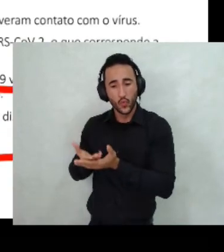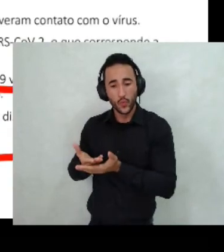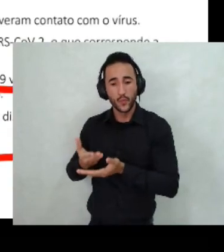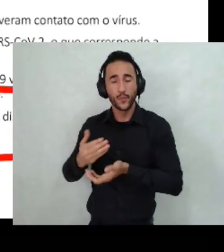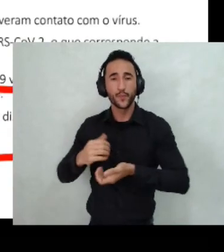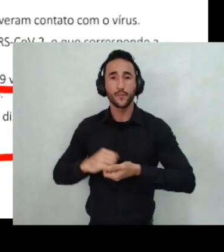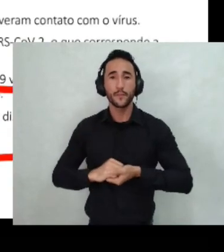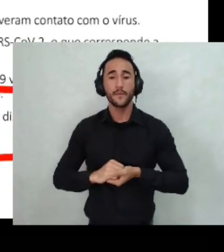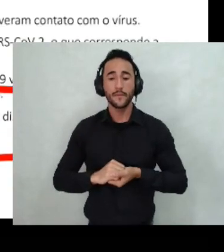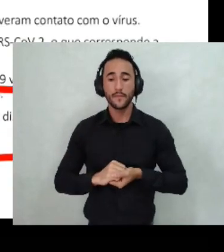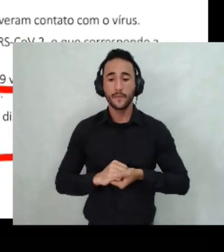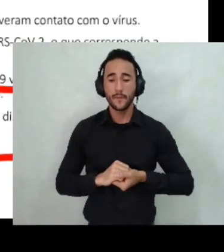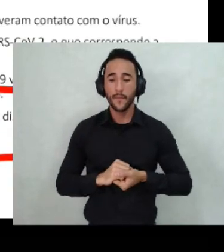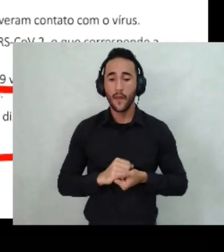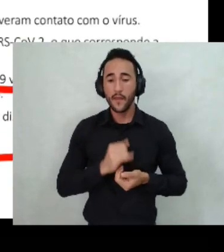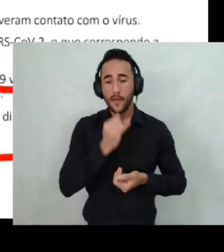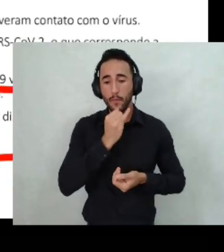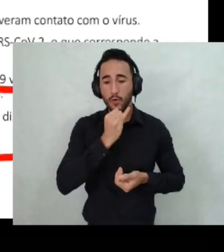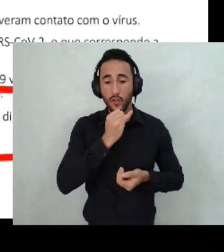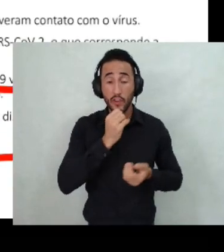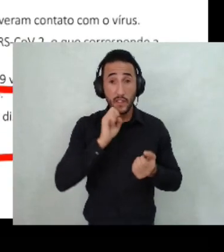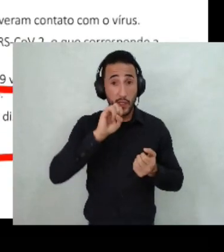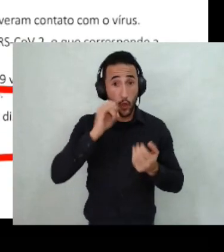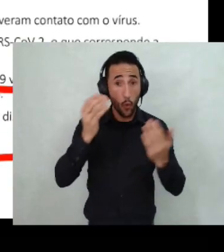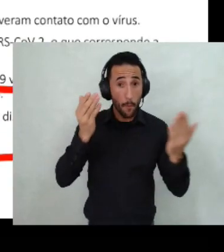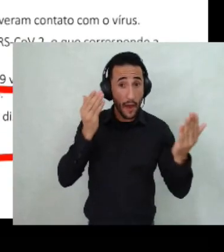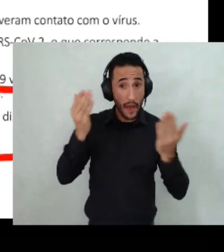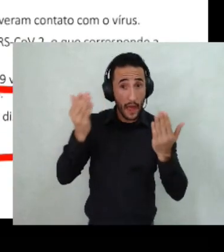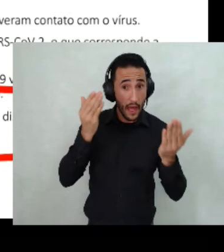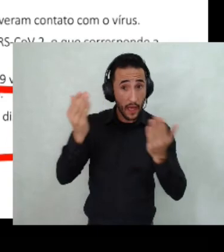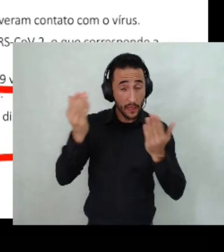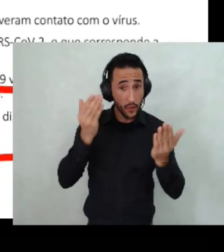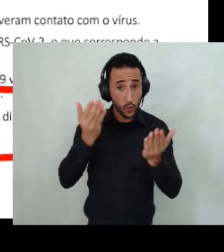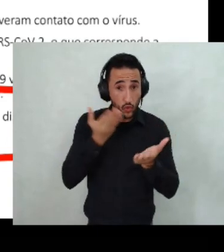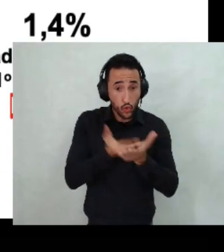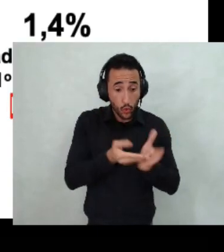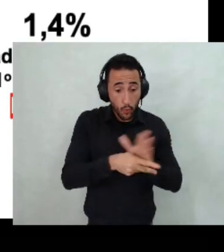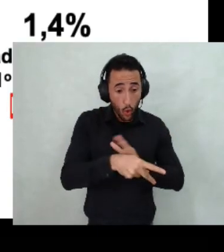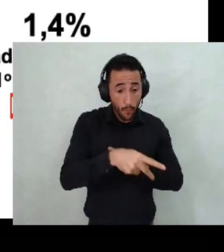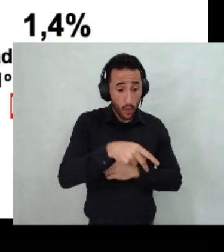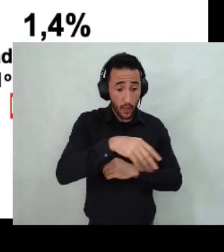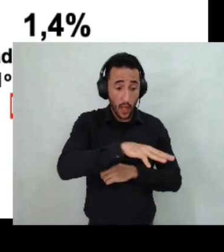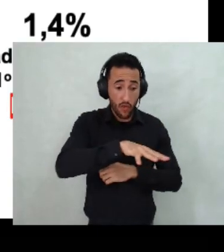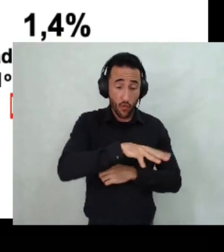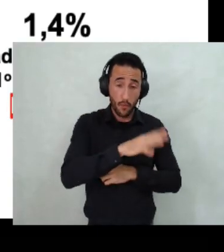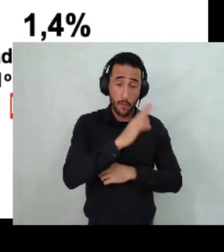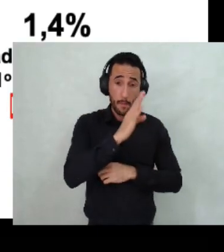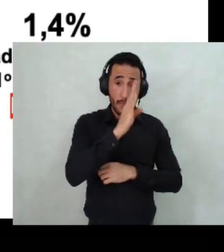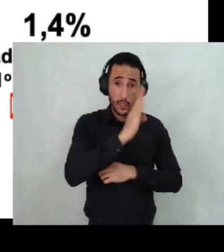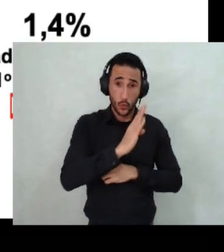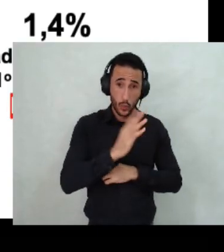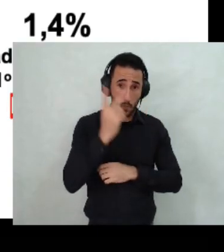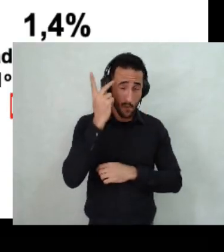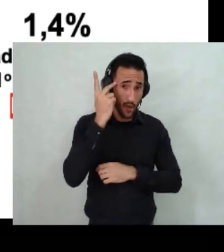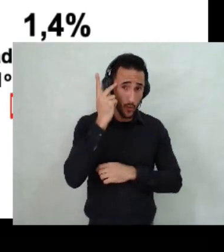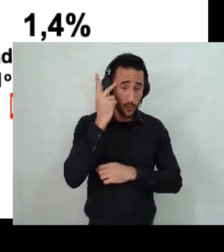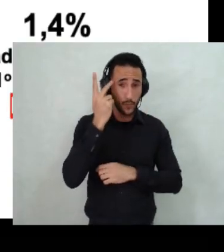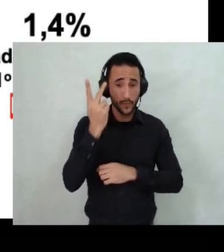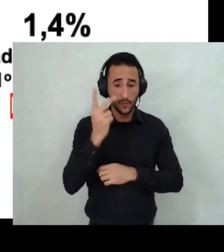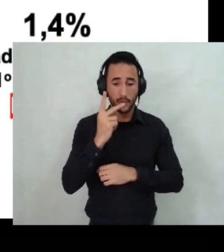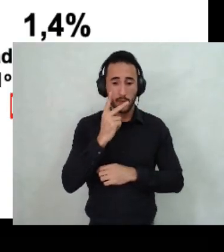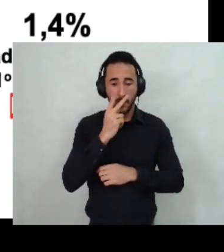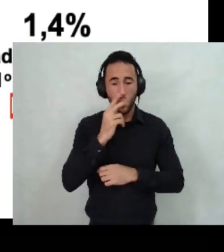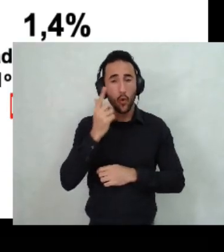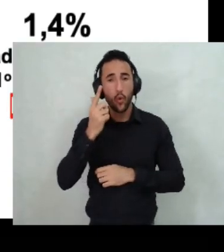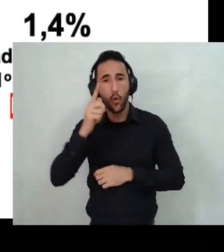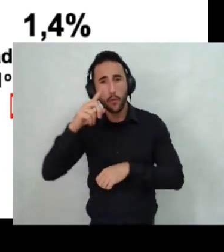Compara, por exemplo, com o estudo de São Paulo, no mesmo período, também apontava para 5%. Comparando com os estudos da Áustria, a gente vê que a